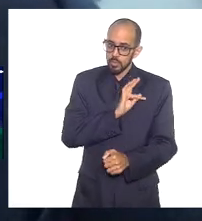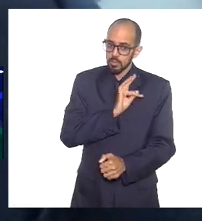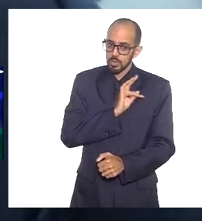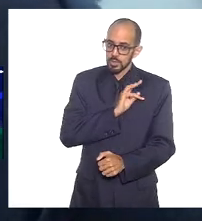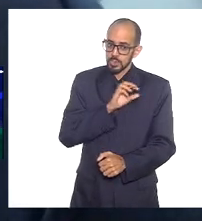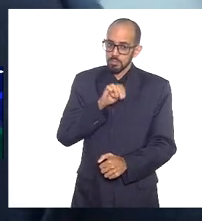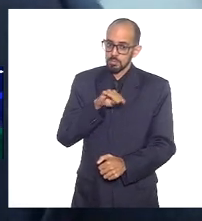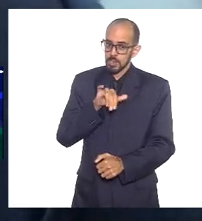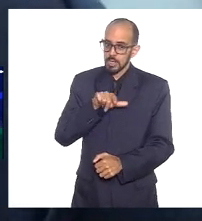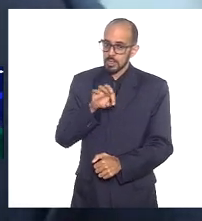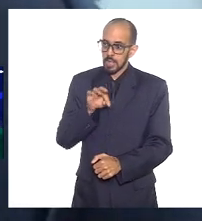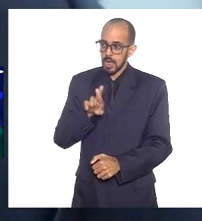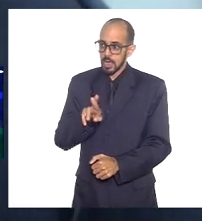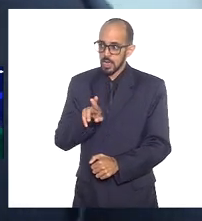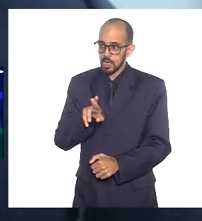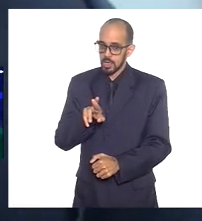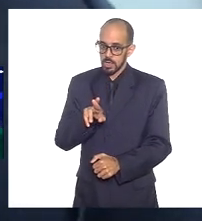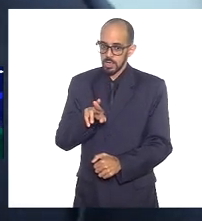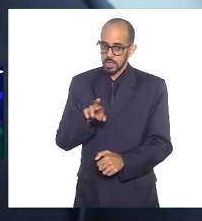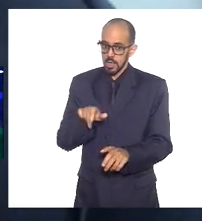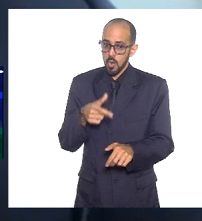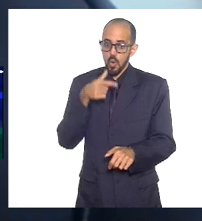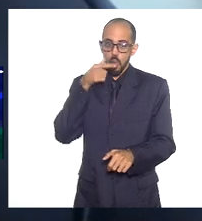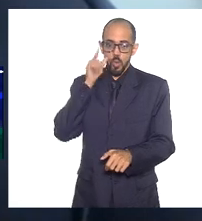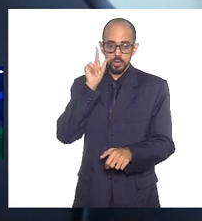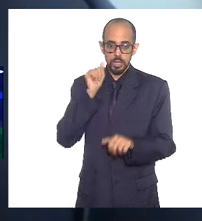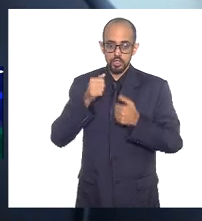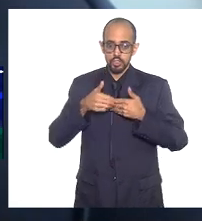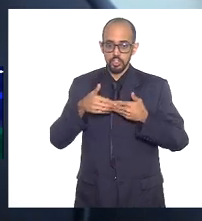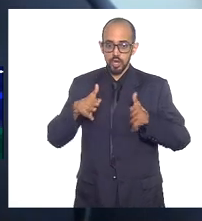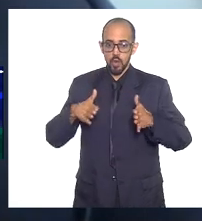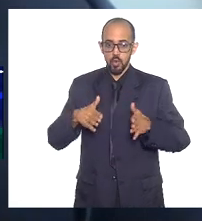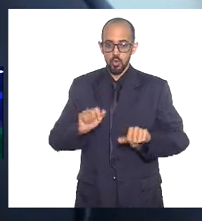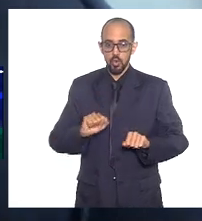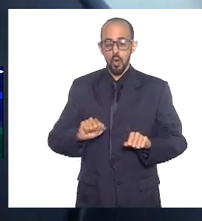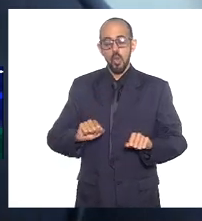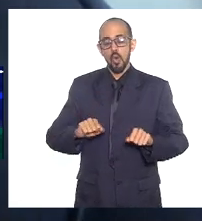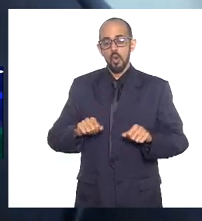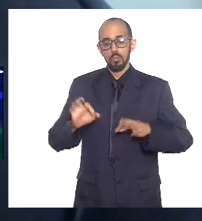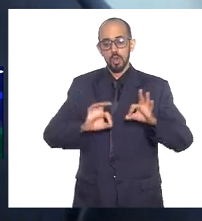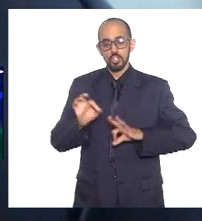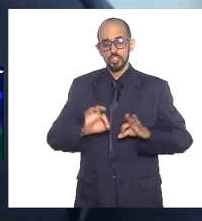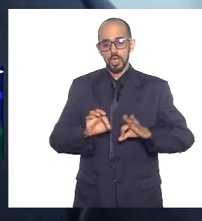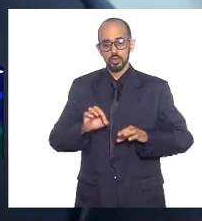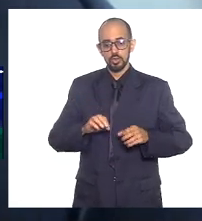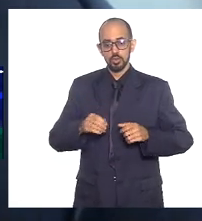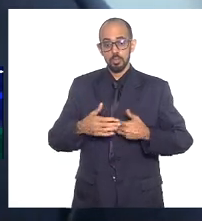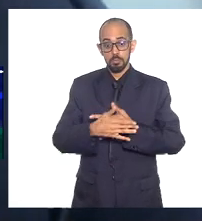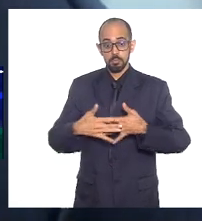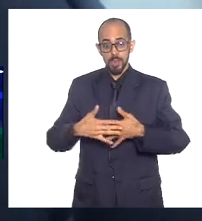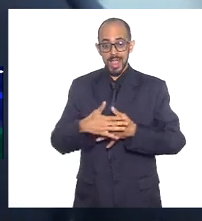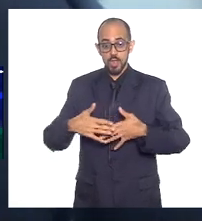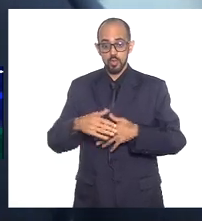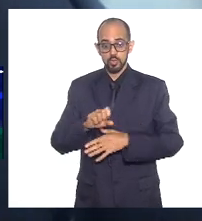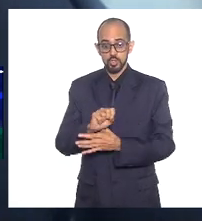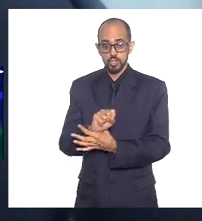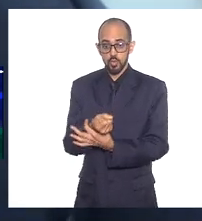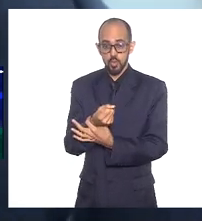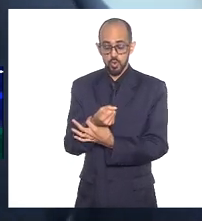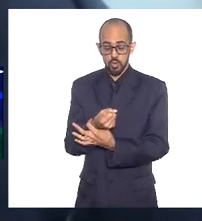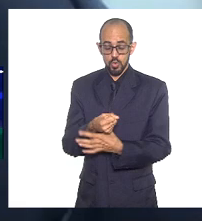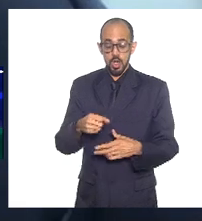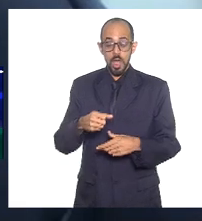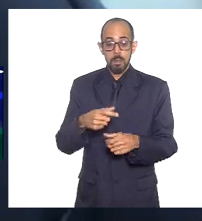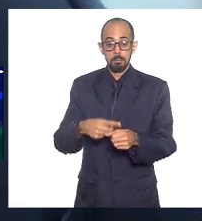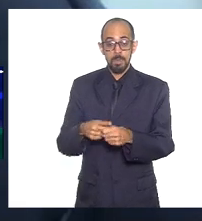inaugurou, por exemplo, o projeto do Bairro Seguro, um projeto salutário importante para a